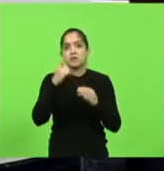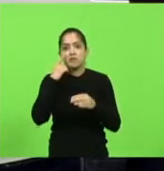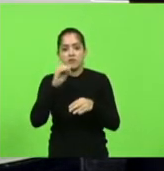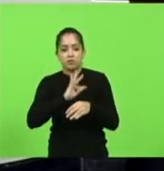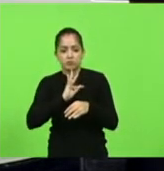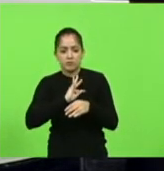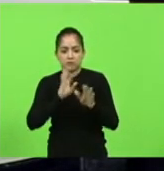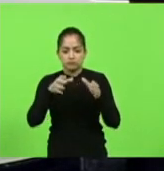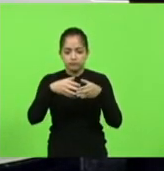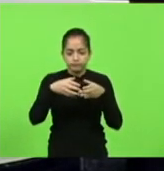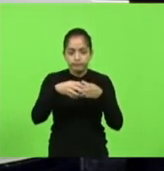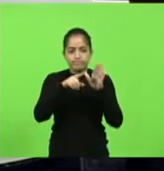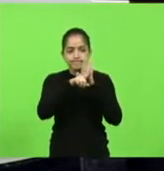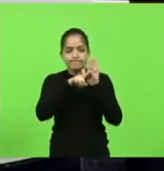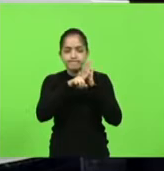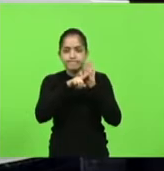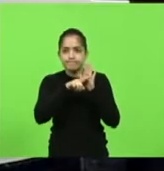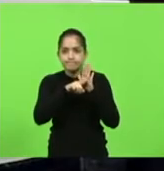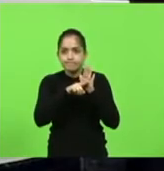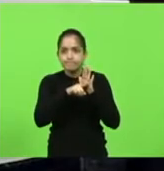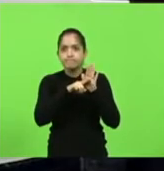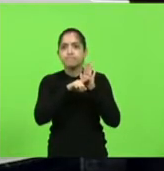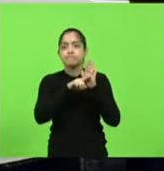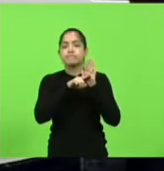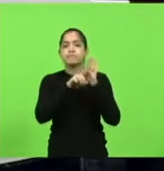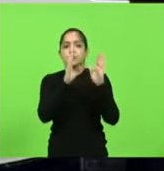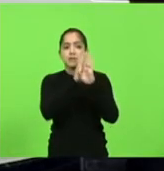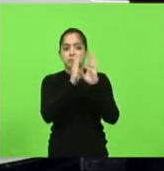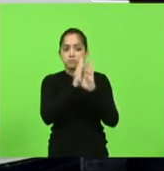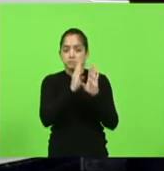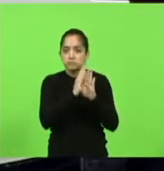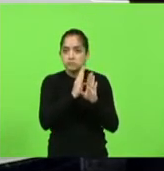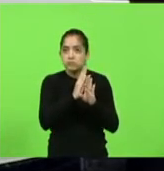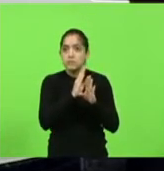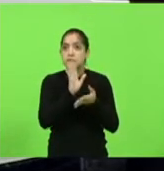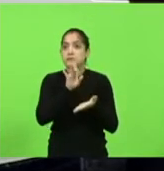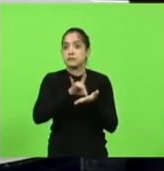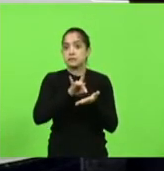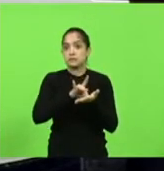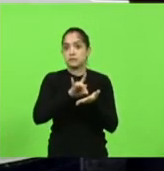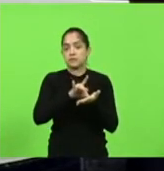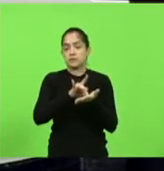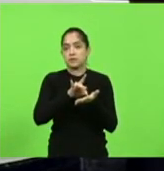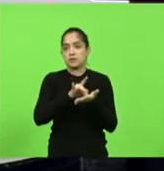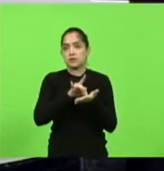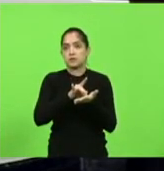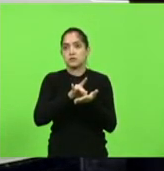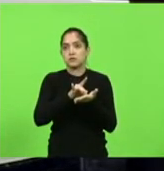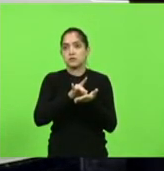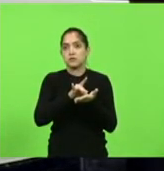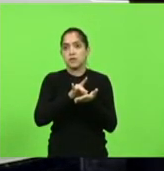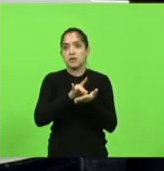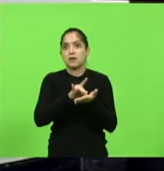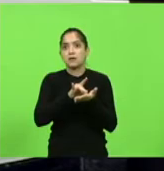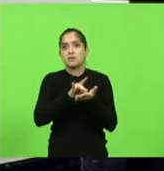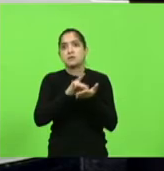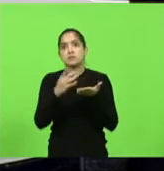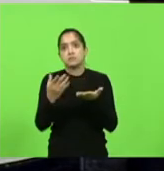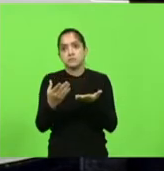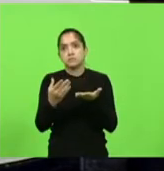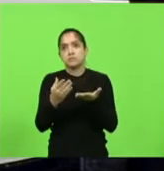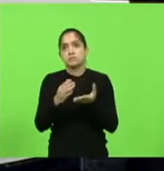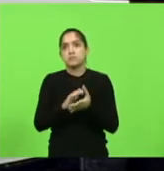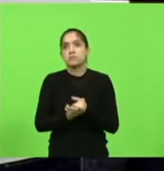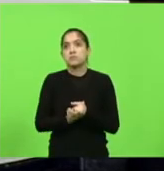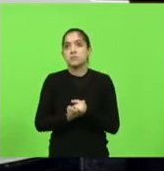técnica, fazer um inquérito, apurar se realmente preenche as necessidades